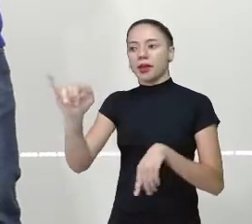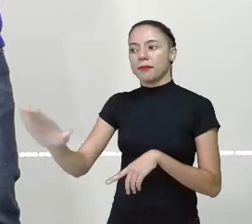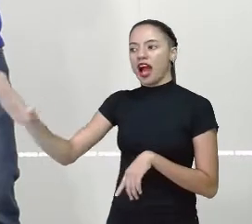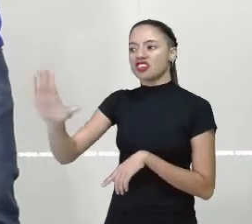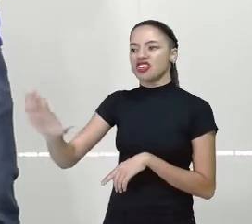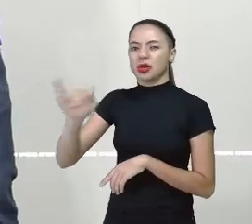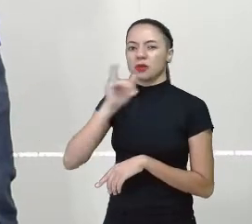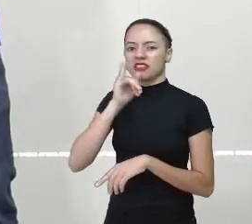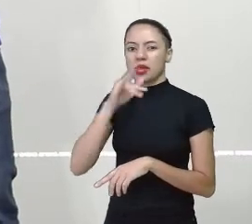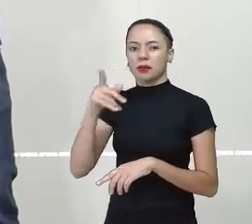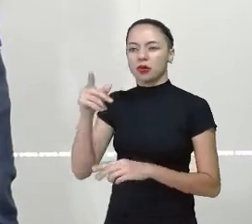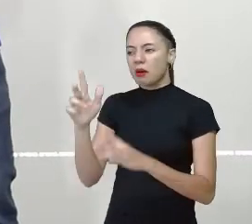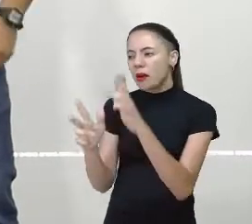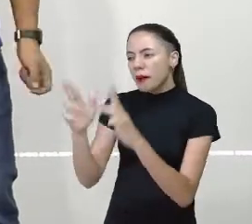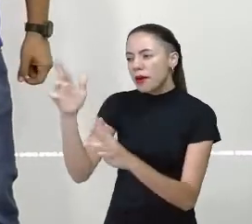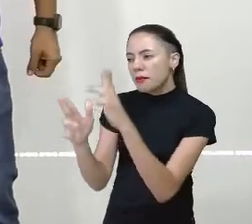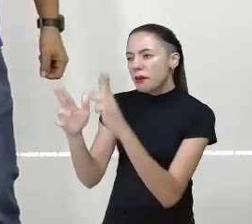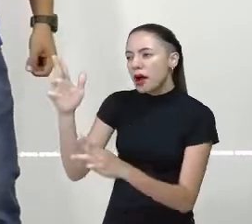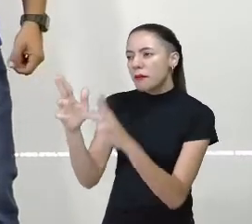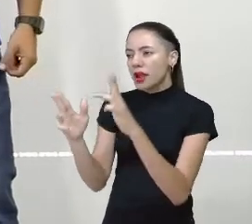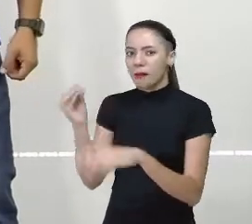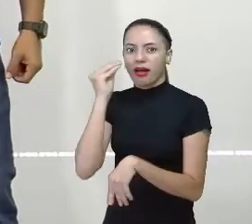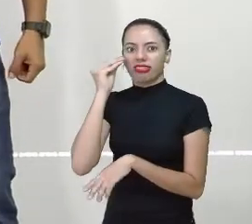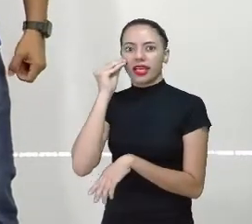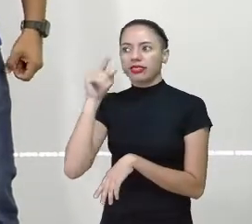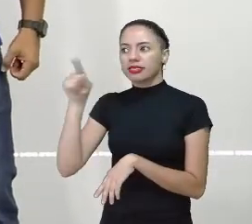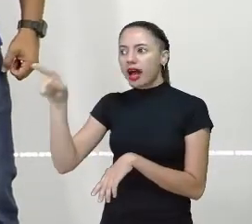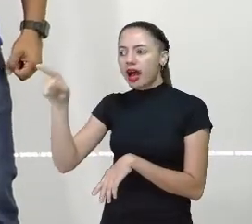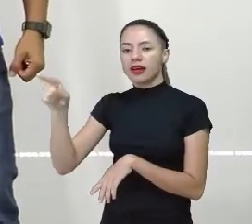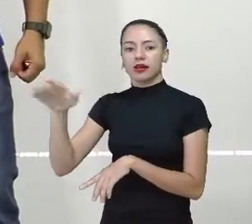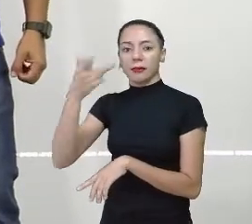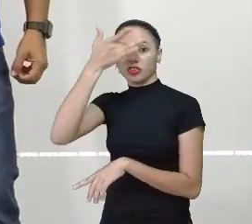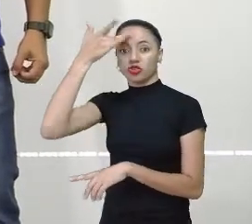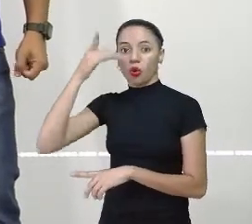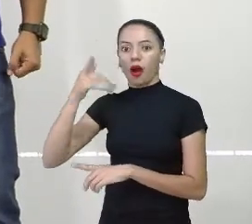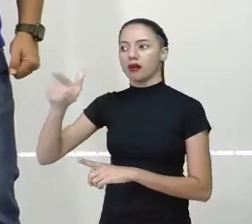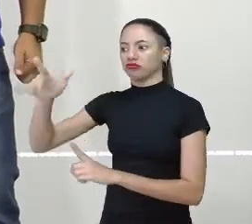falando a respeito disso, de montagens. Então, isso também